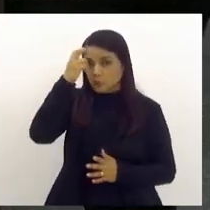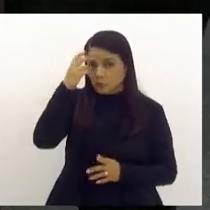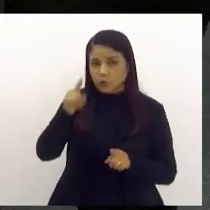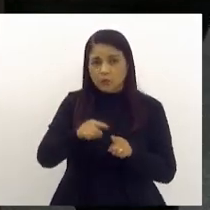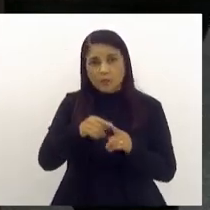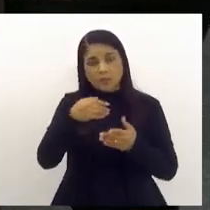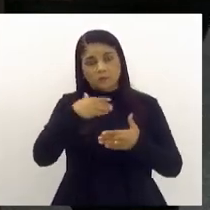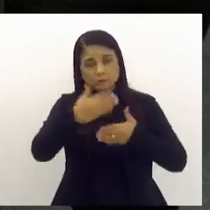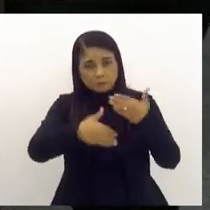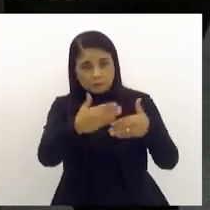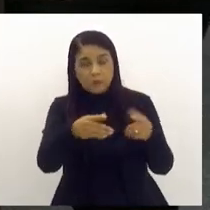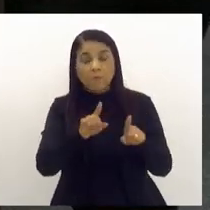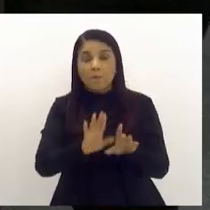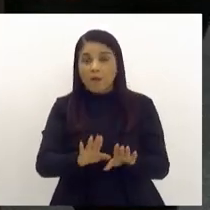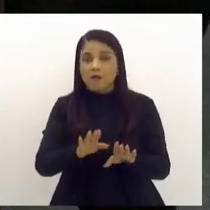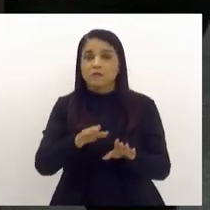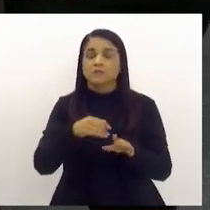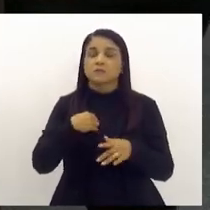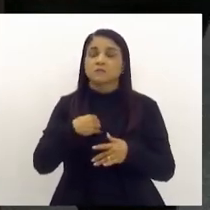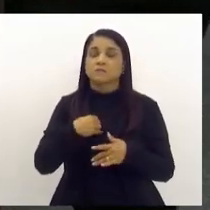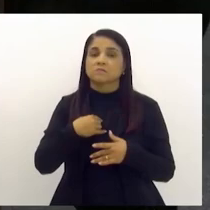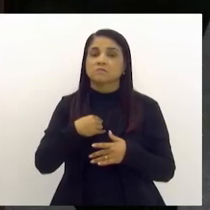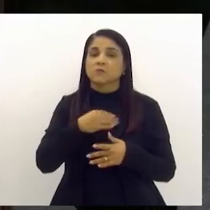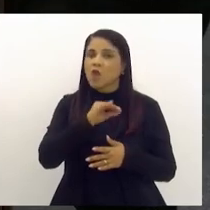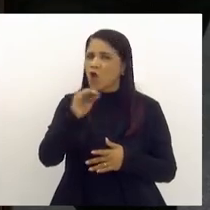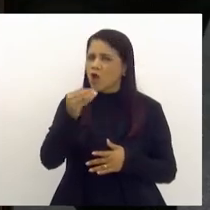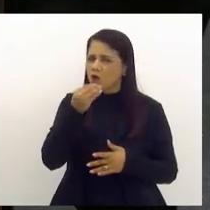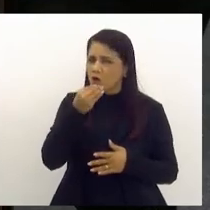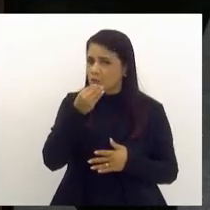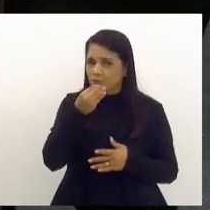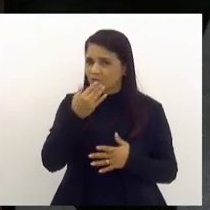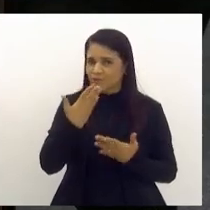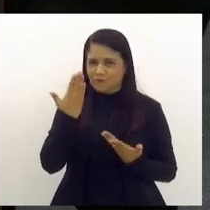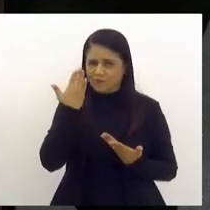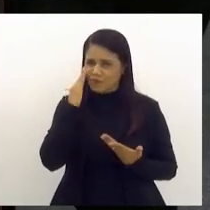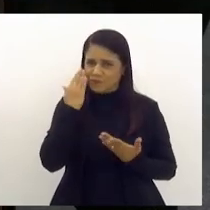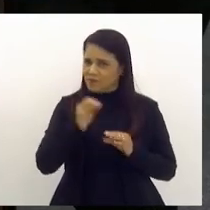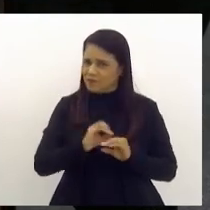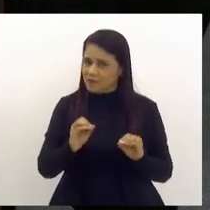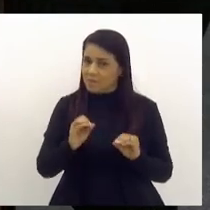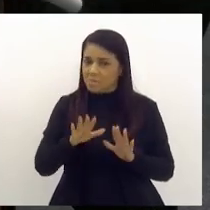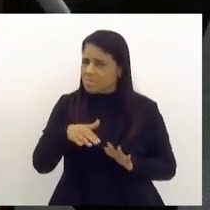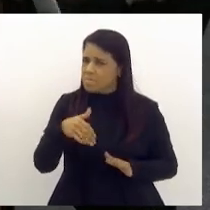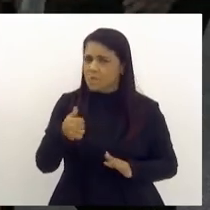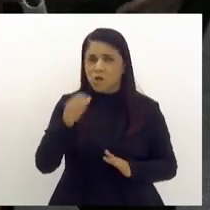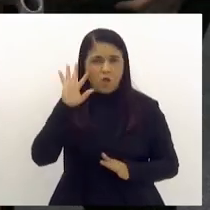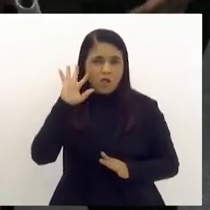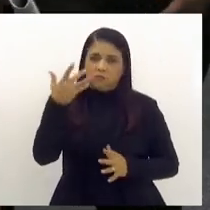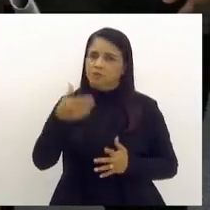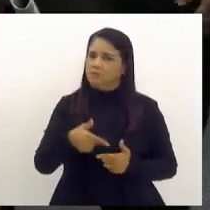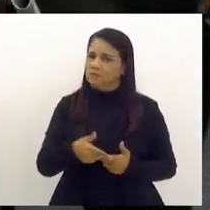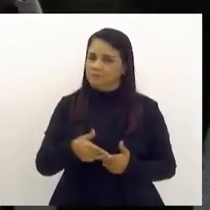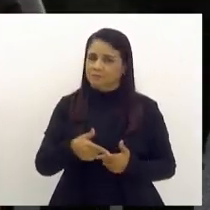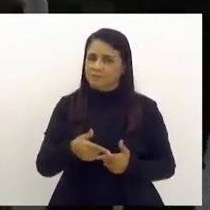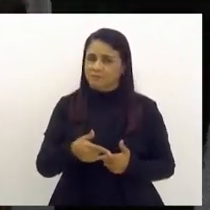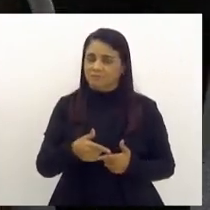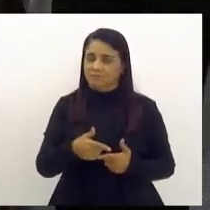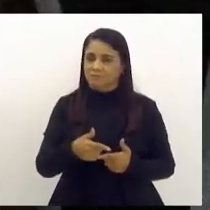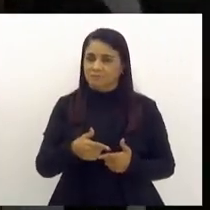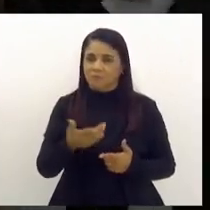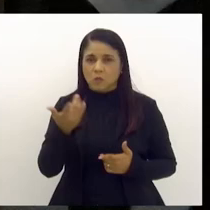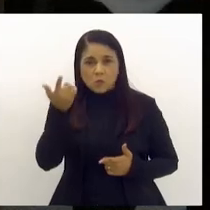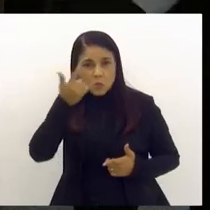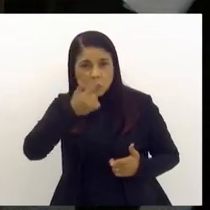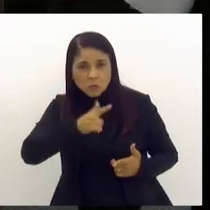Processo, mas é evidente que nós entendemos que essa não é a melhor solução para que a gente saia